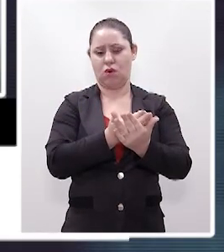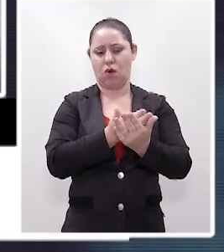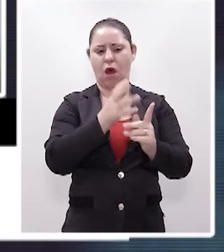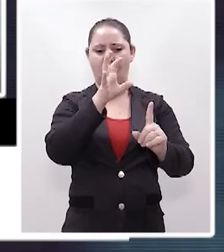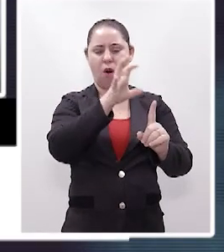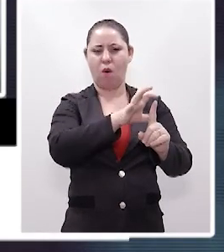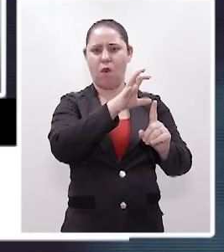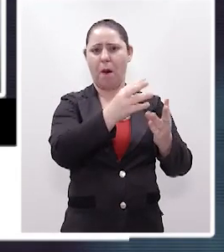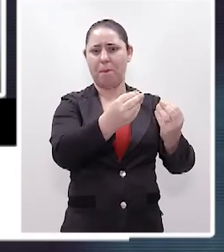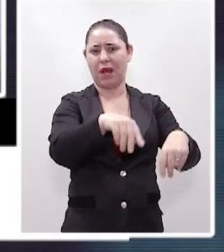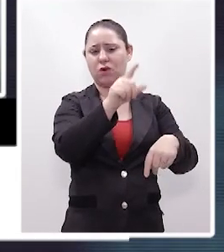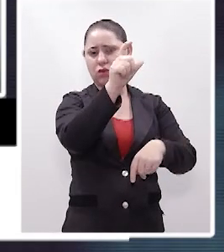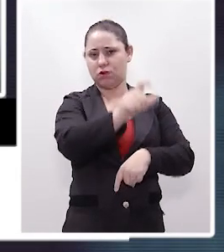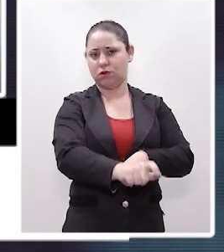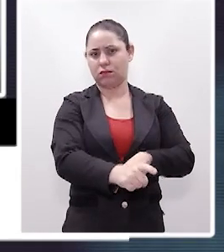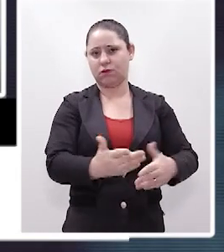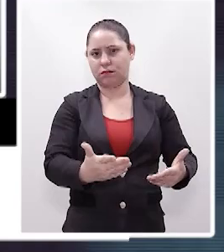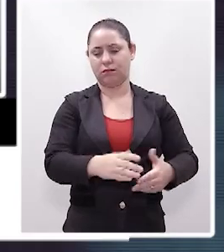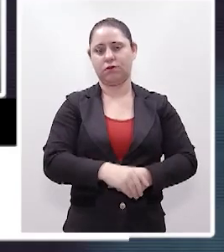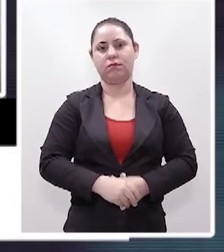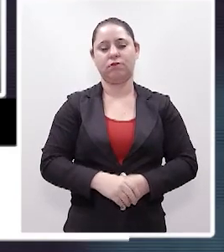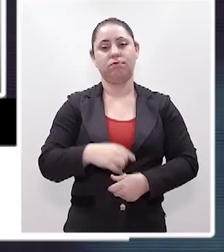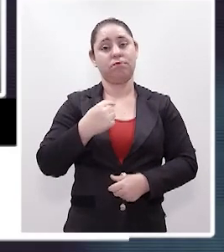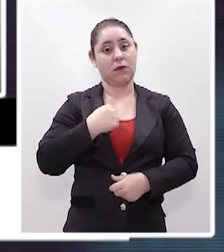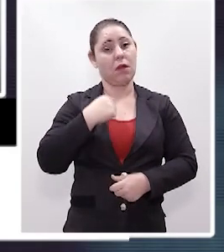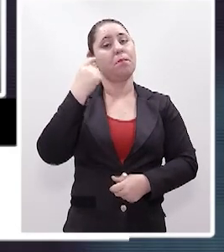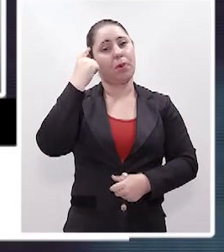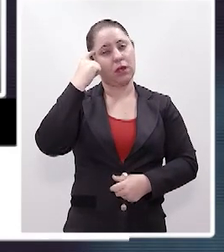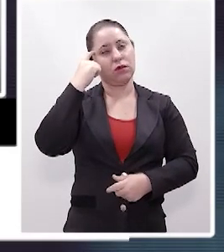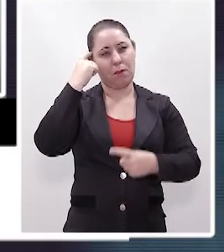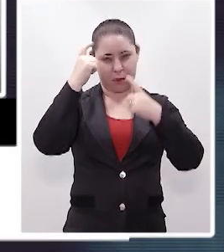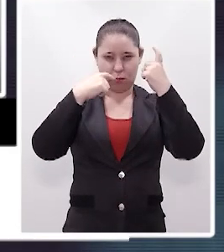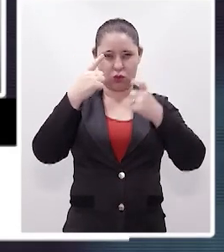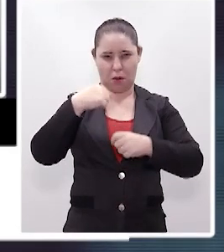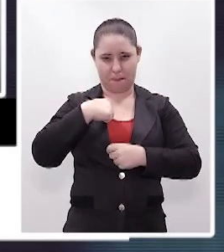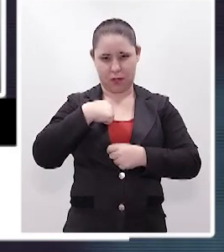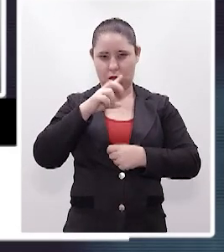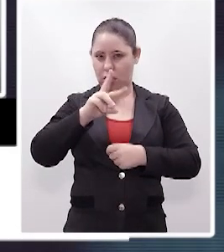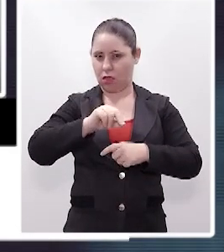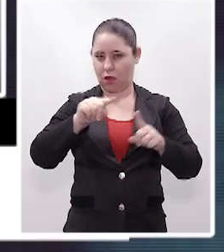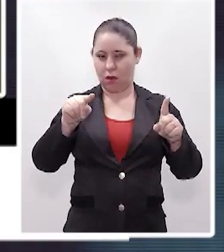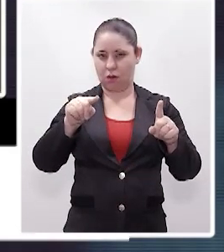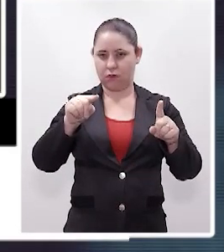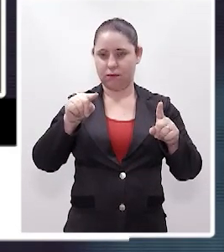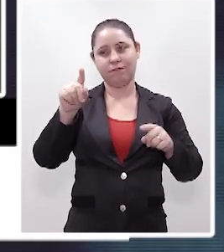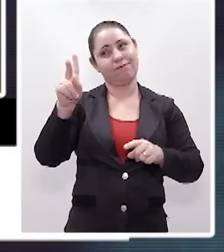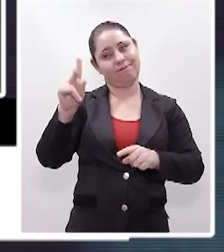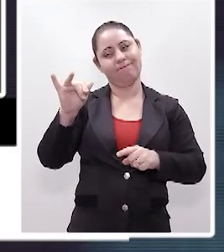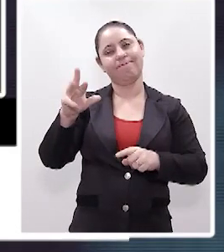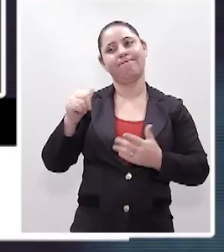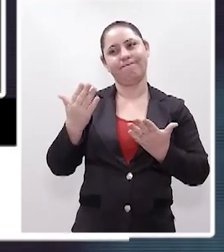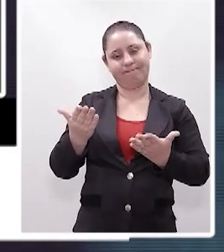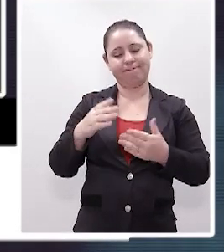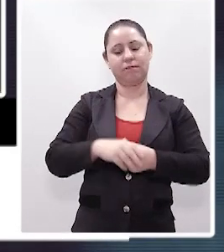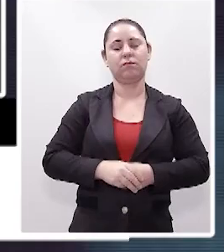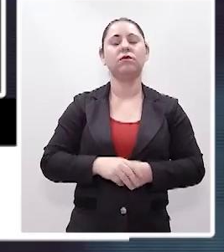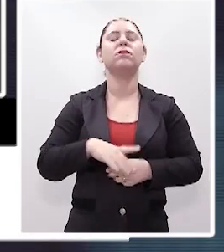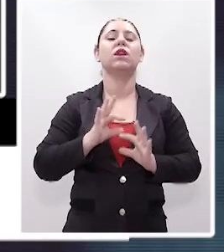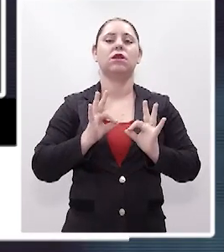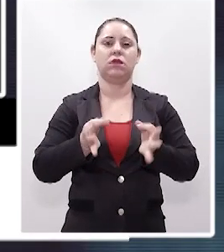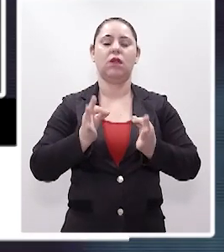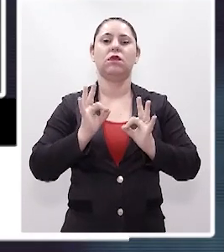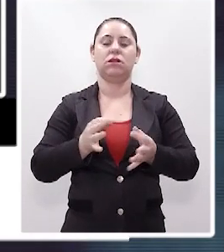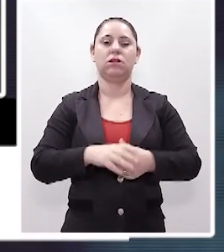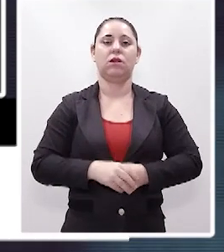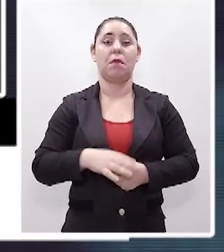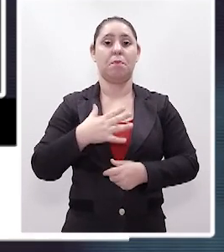está causando isso? E eu aposto que isso não é uma preocupação só minha, né, Karine? Sim, com